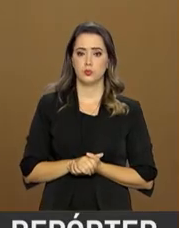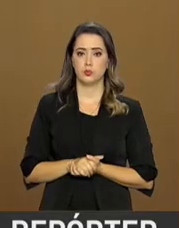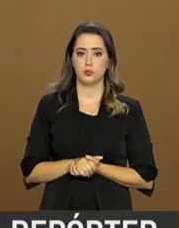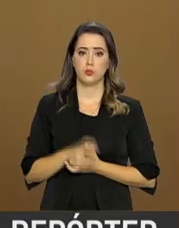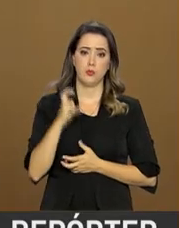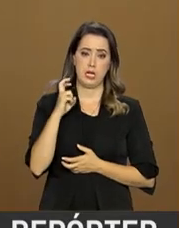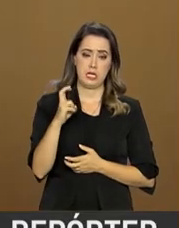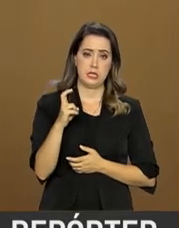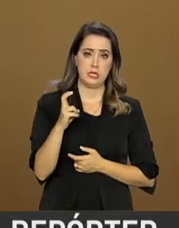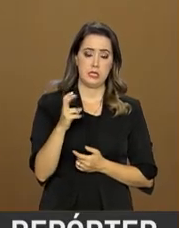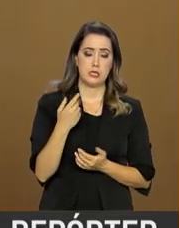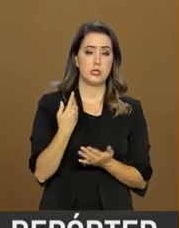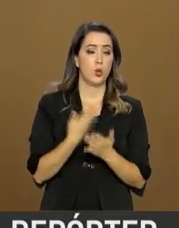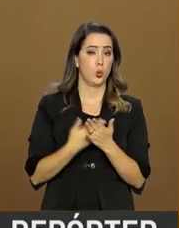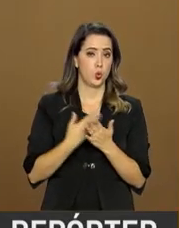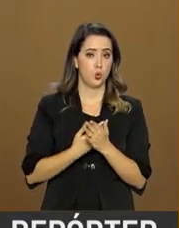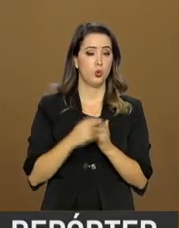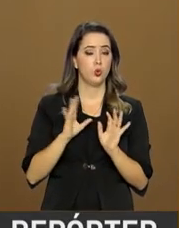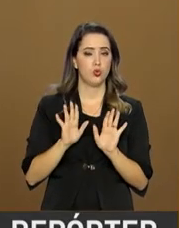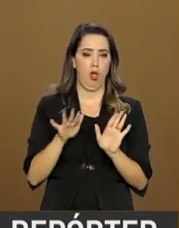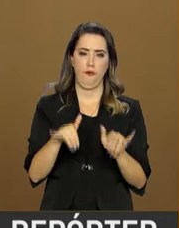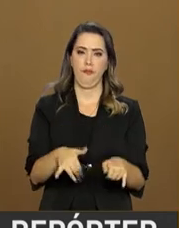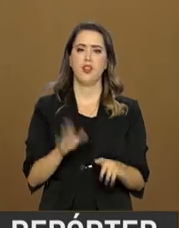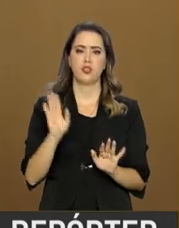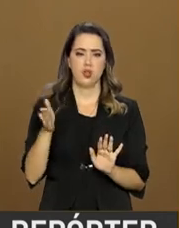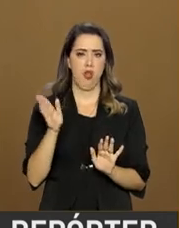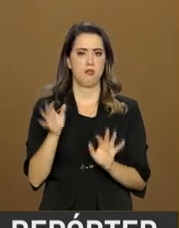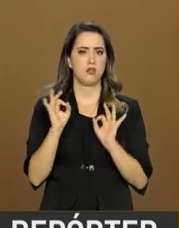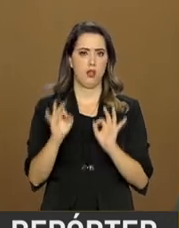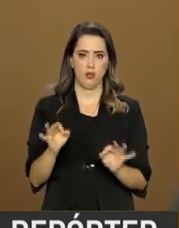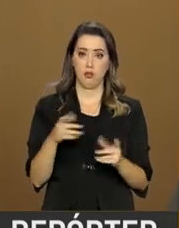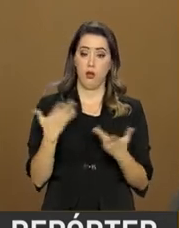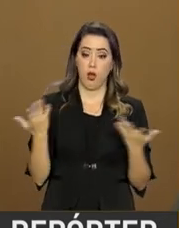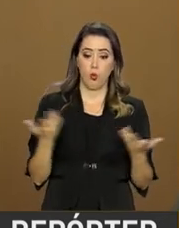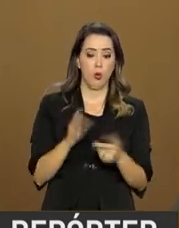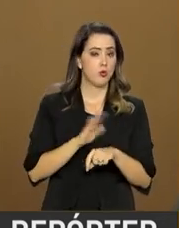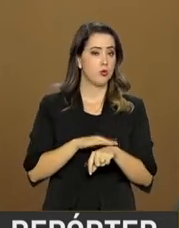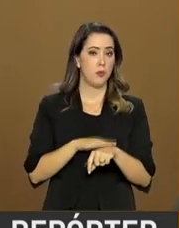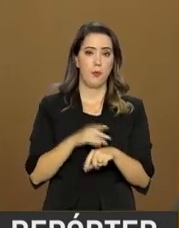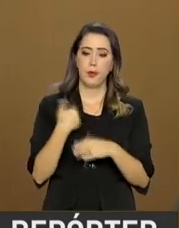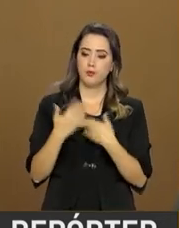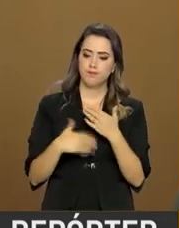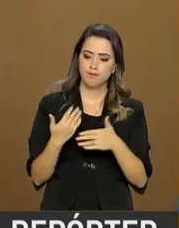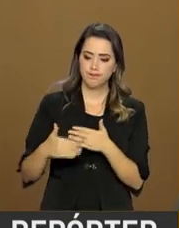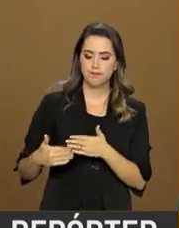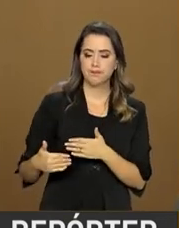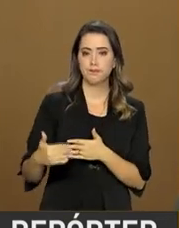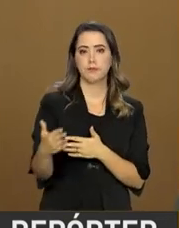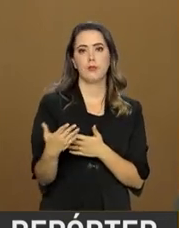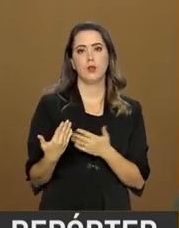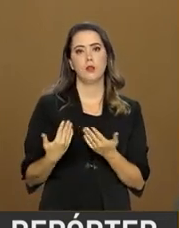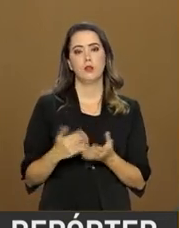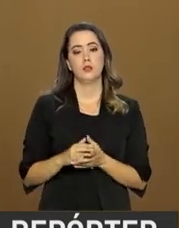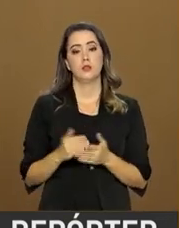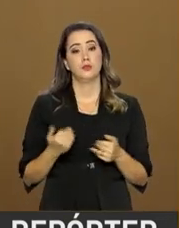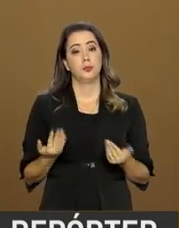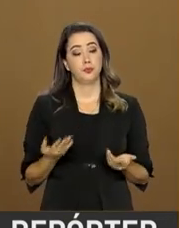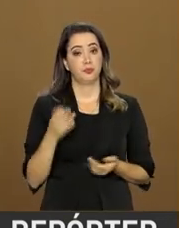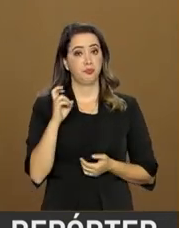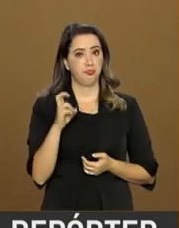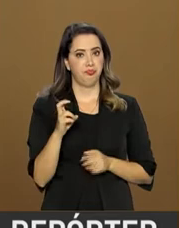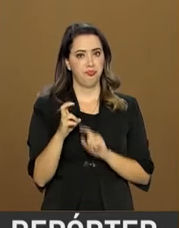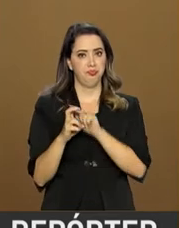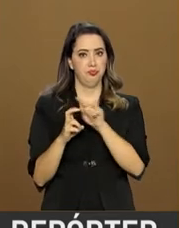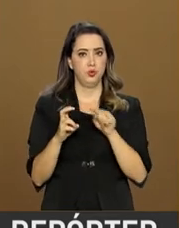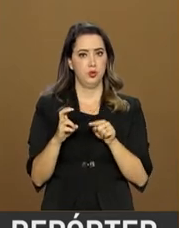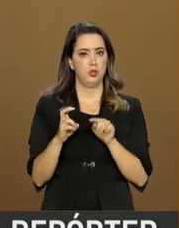cinco desses estudos já foram finalizados e agora é só uma questão de andamento dos trâmites para esses cinco